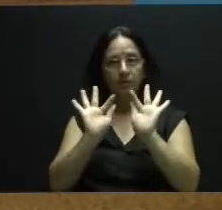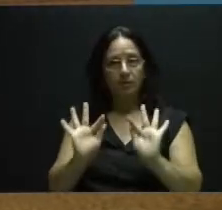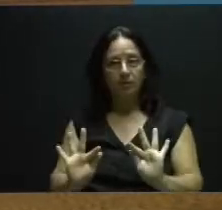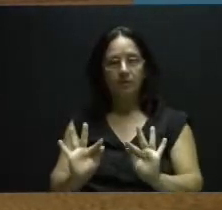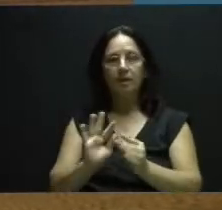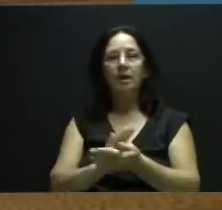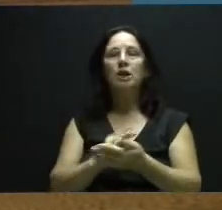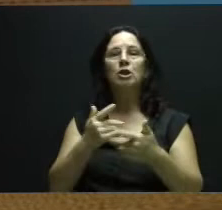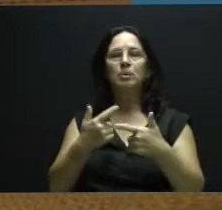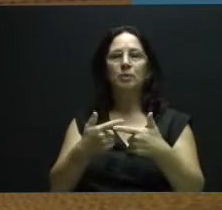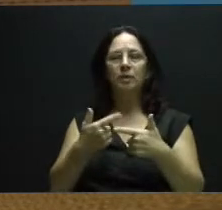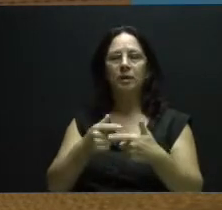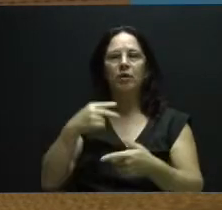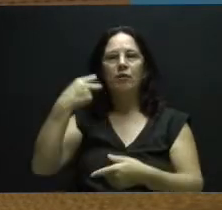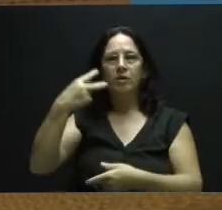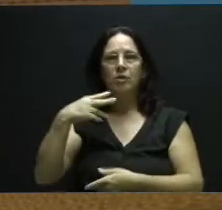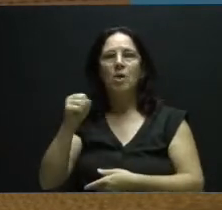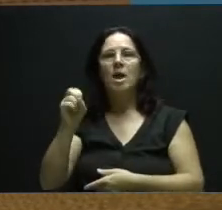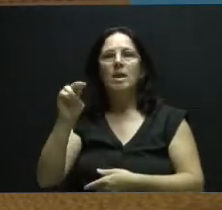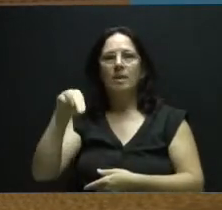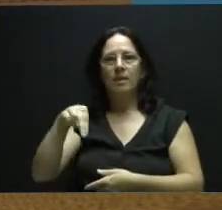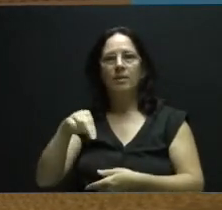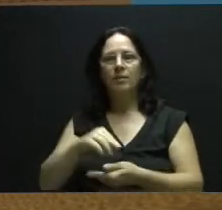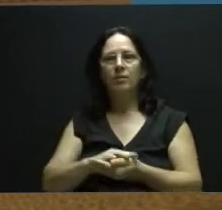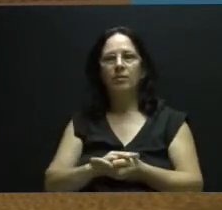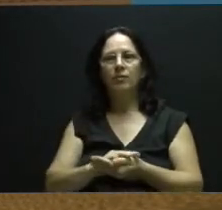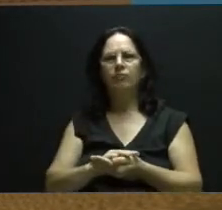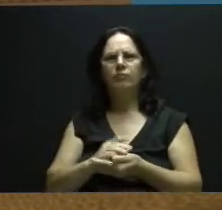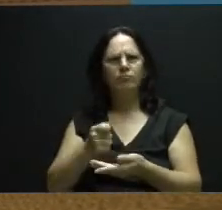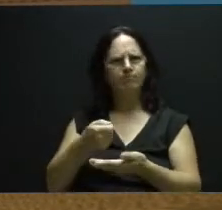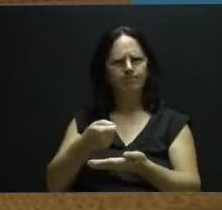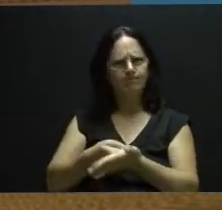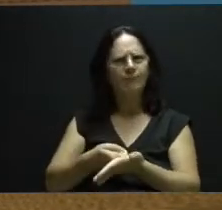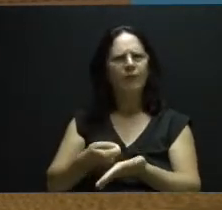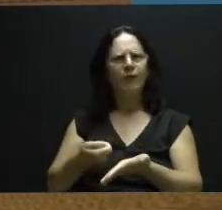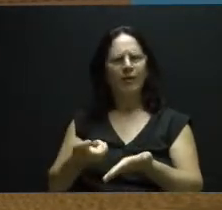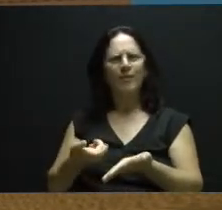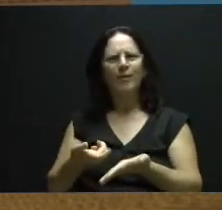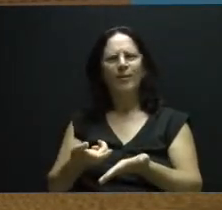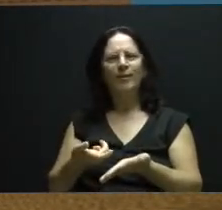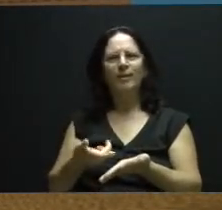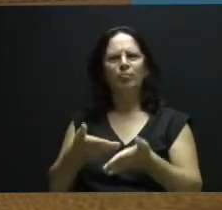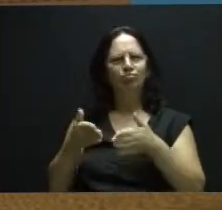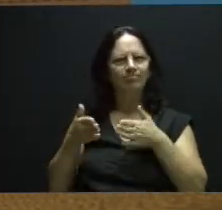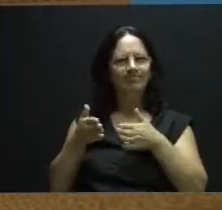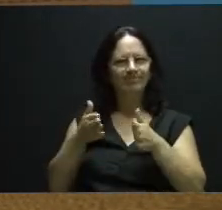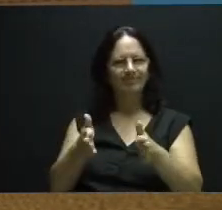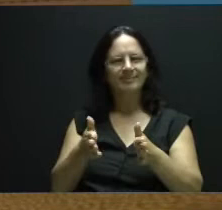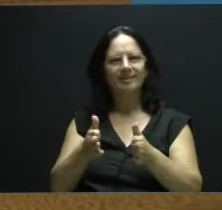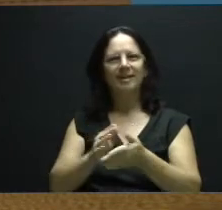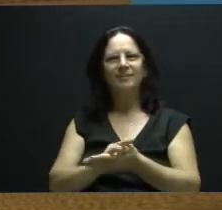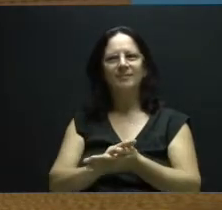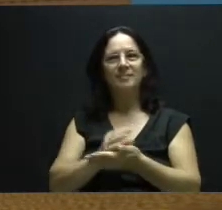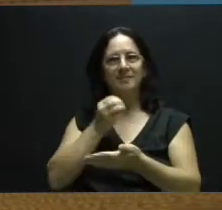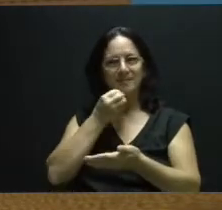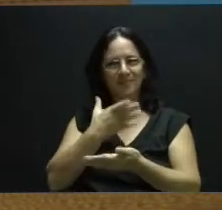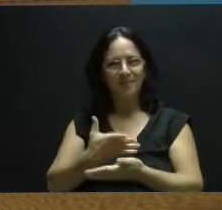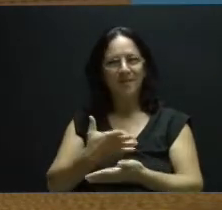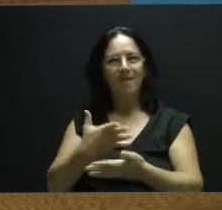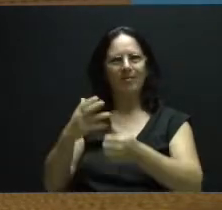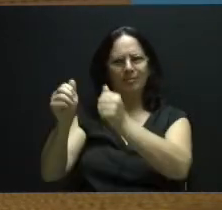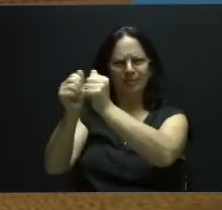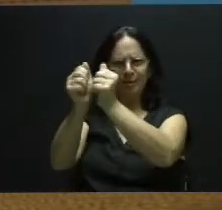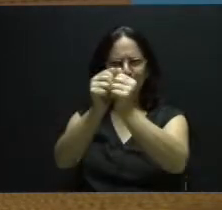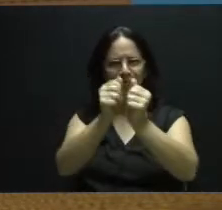o vereador antes de lana me parece que ele está firme acho que está indo por um caminho muito bom estar junto com a gente